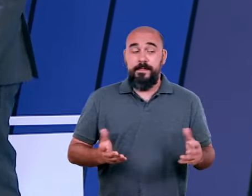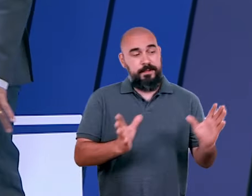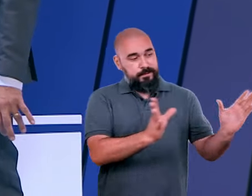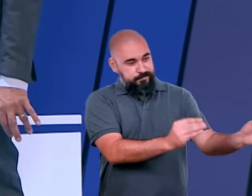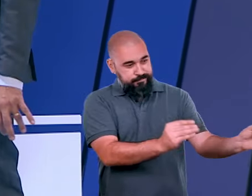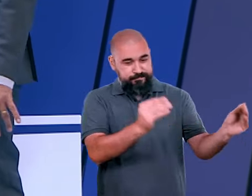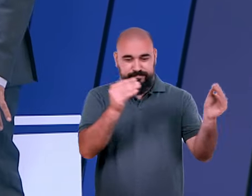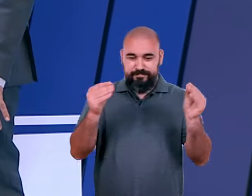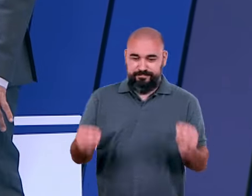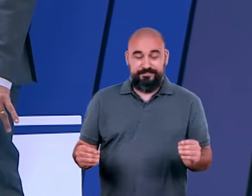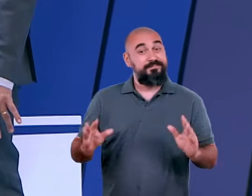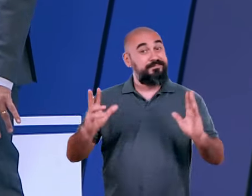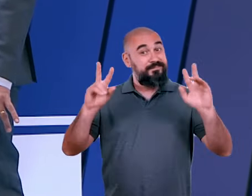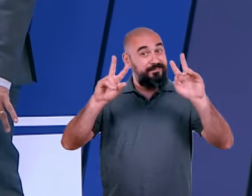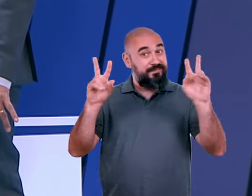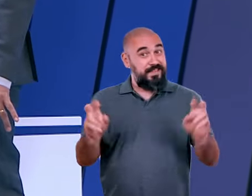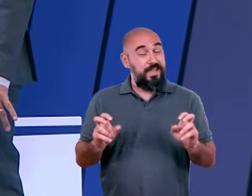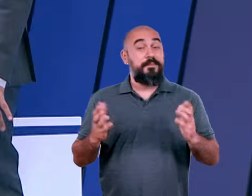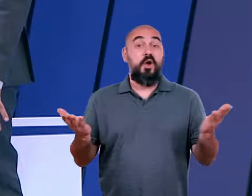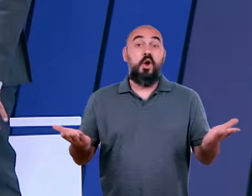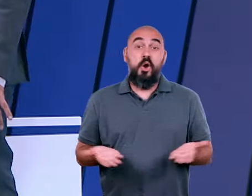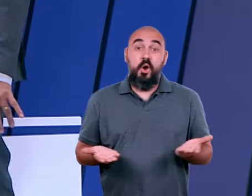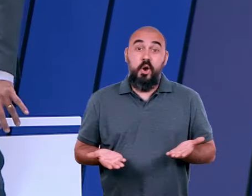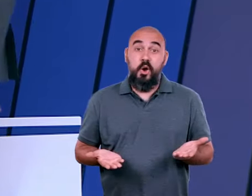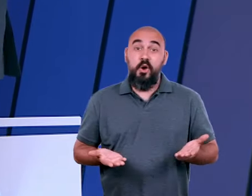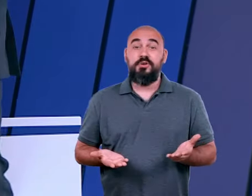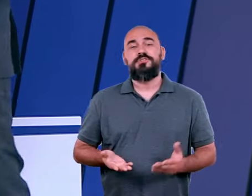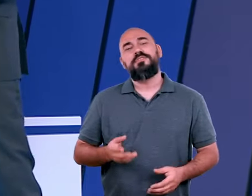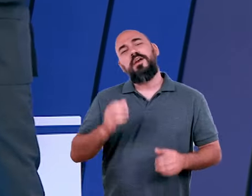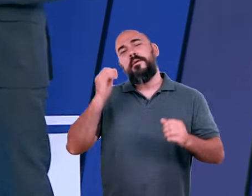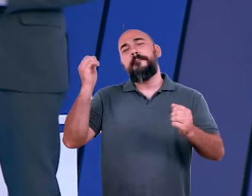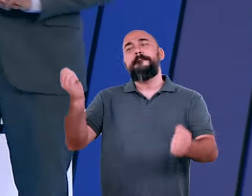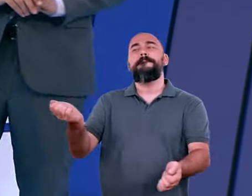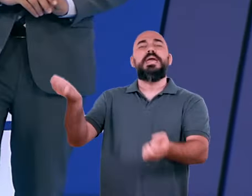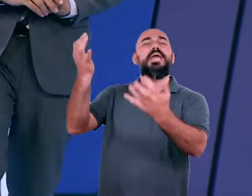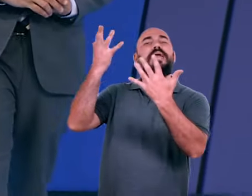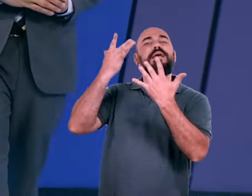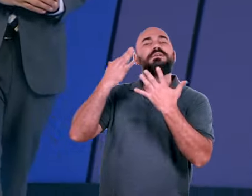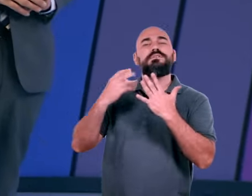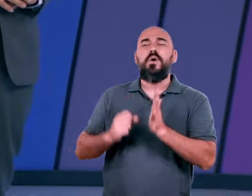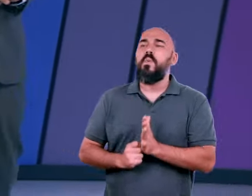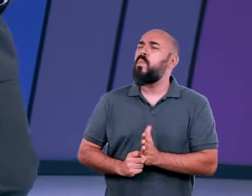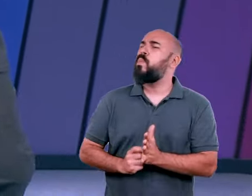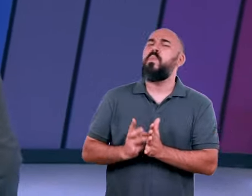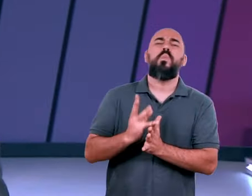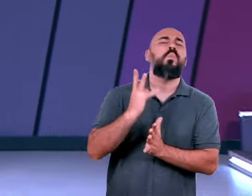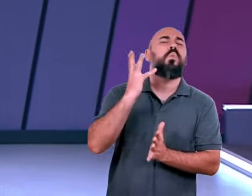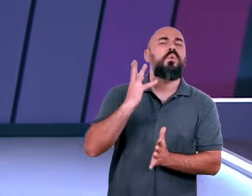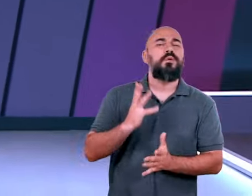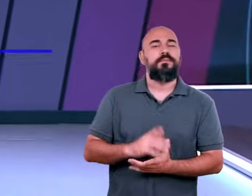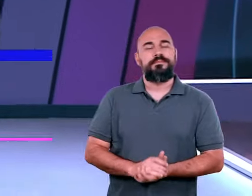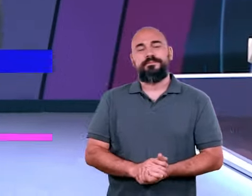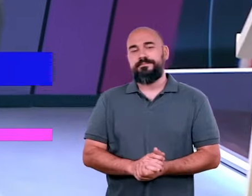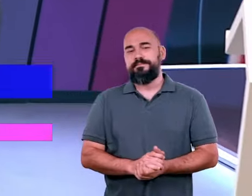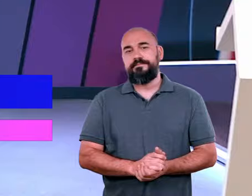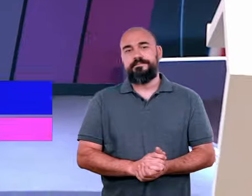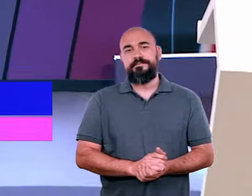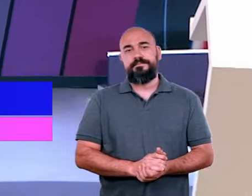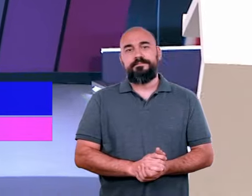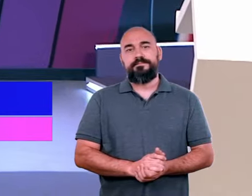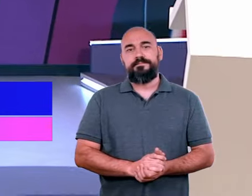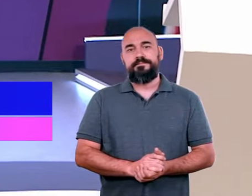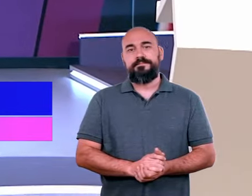de hoje, que vai falar sobre bênçãos incontáveis. Deus tem uma